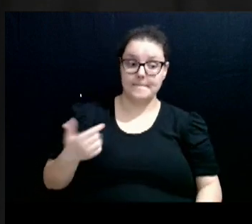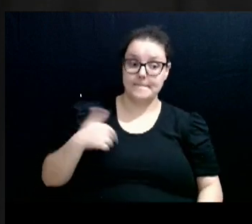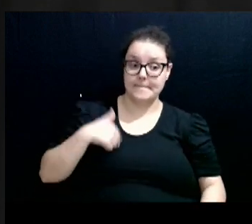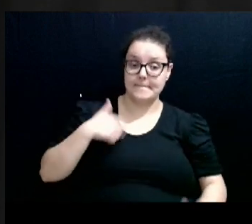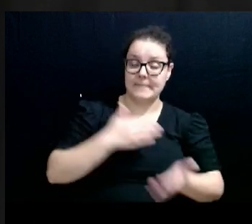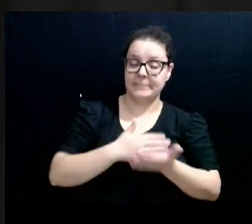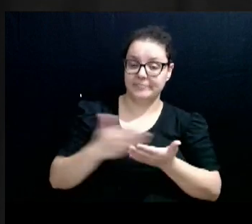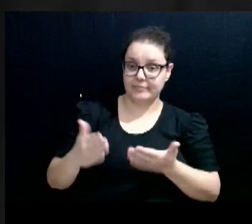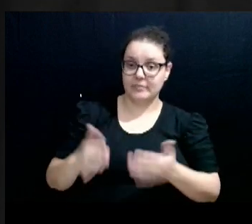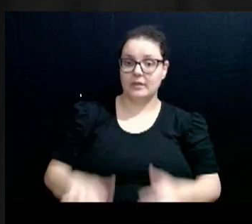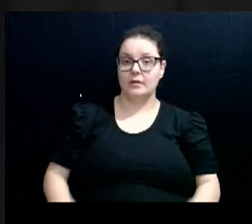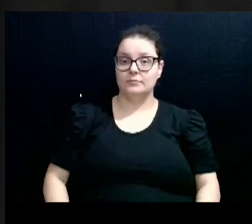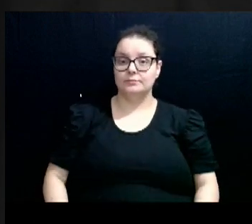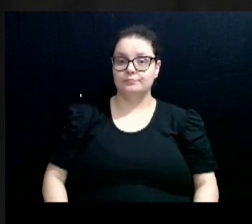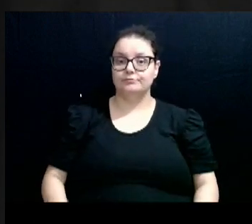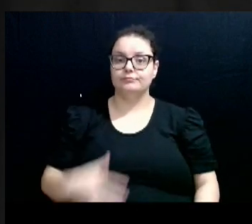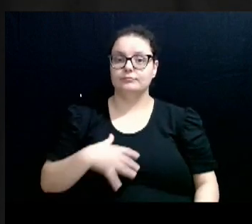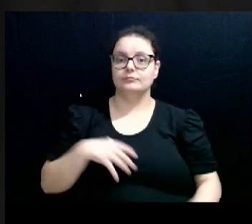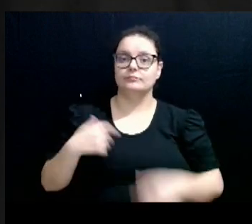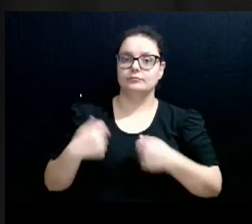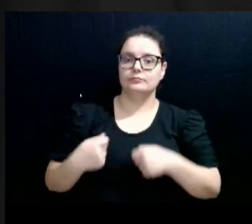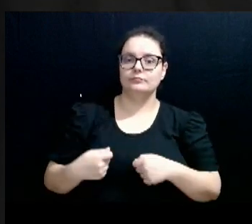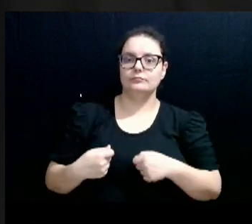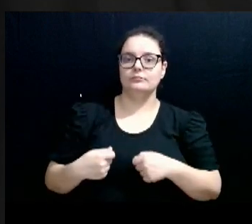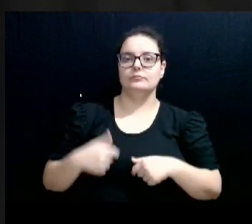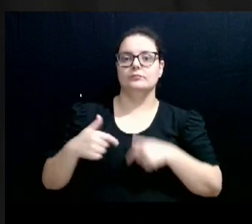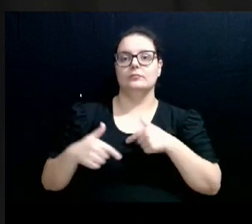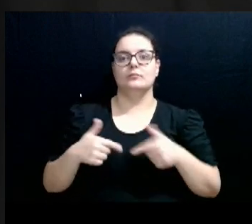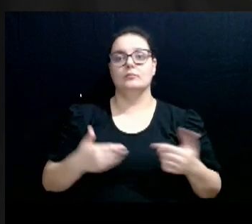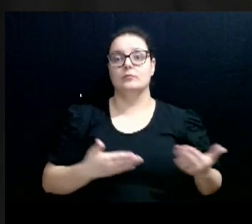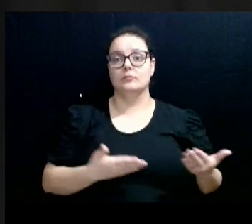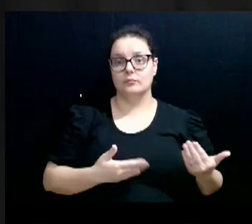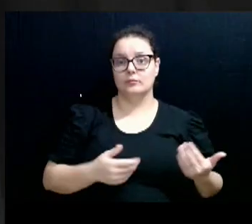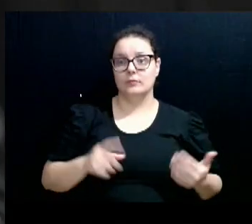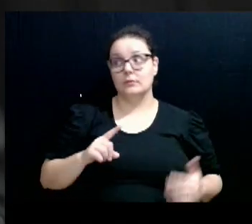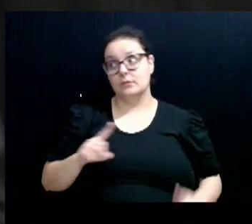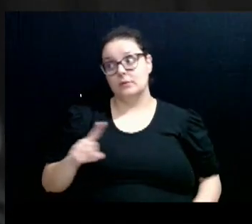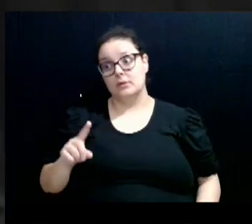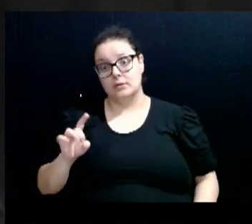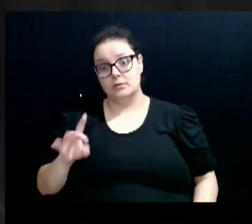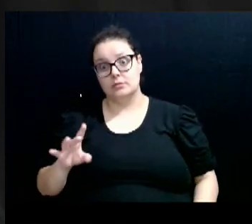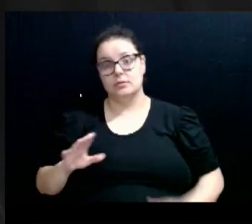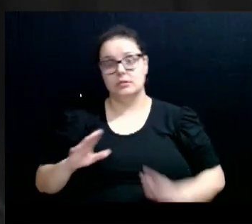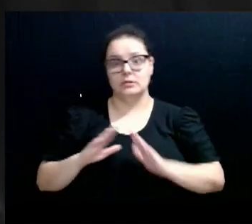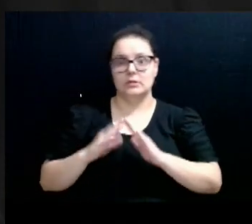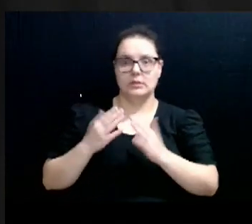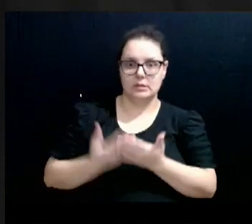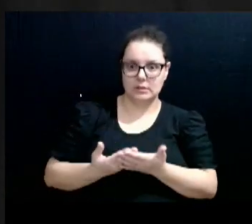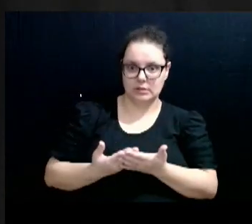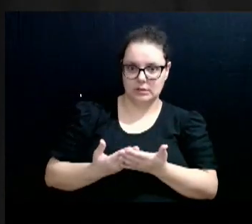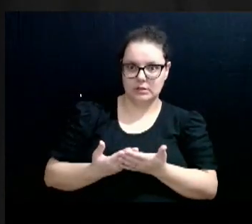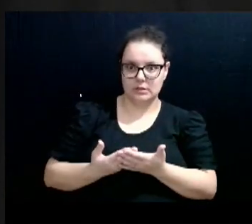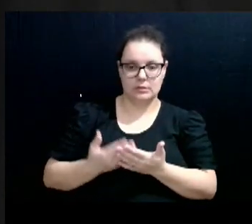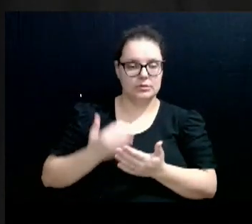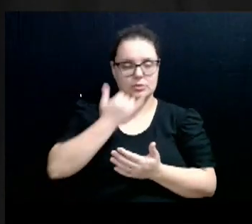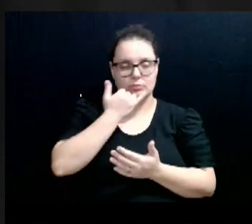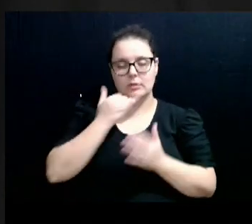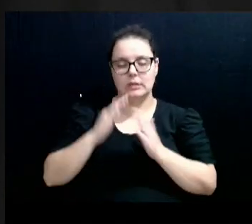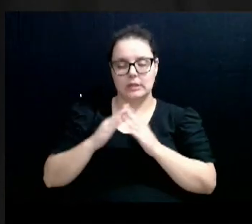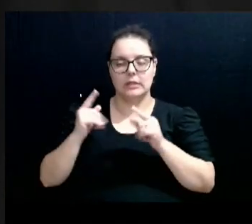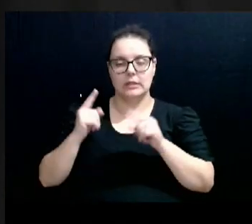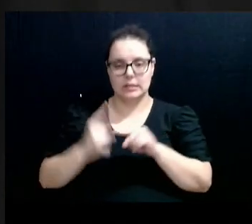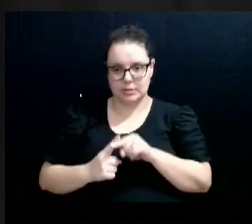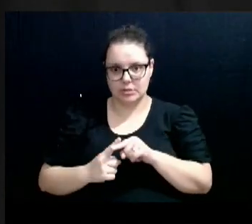senti essa necessidade de trabalhar com jovens, não necessariamente da igreja, porque isso a gente fez juntamente com a